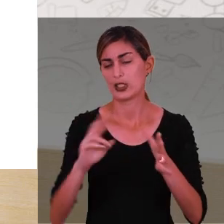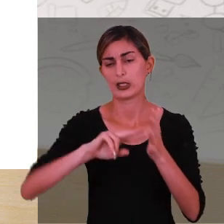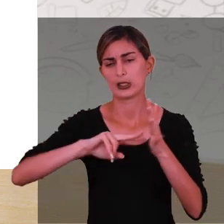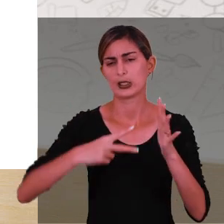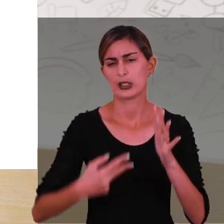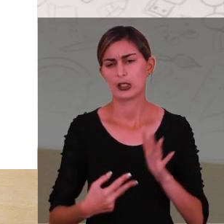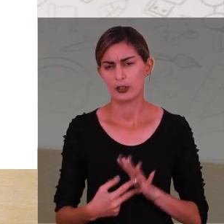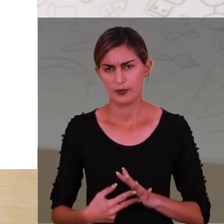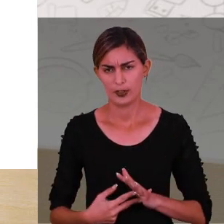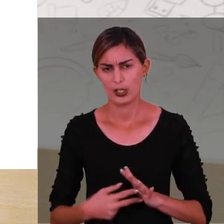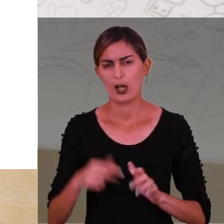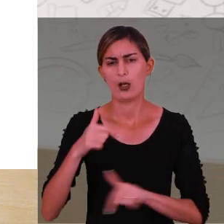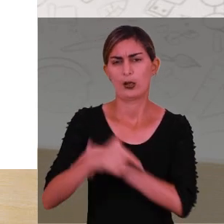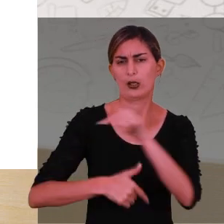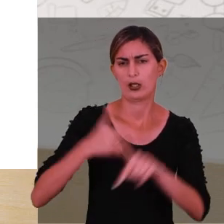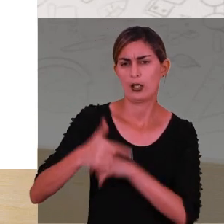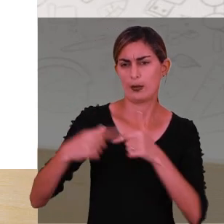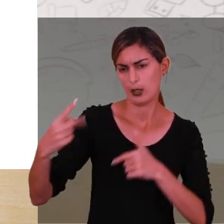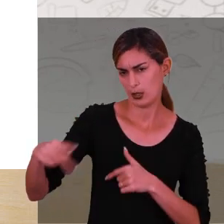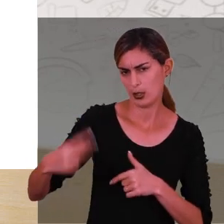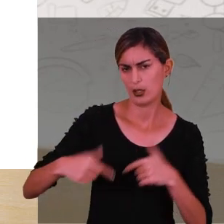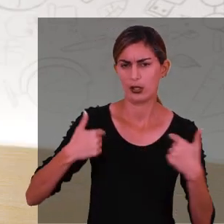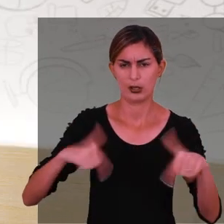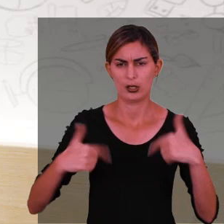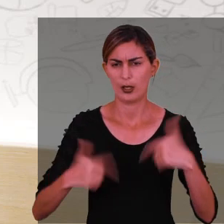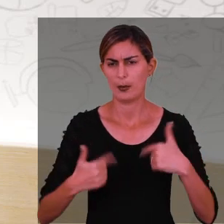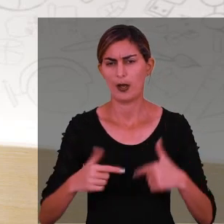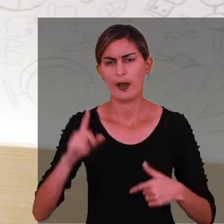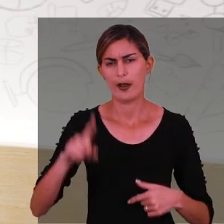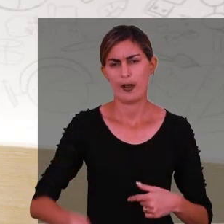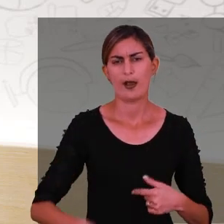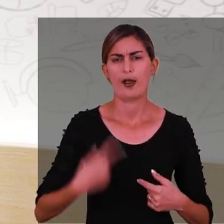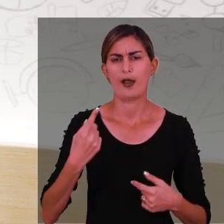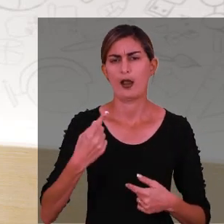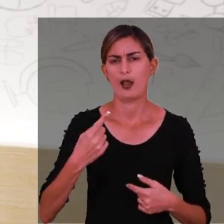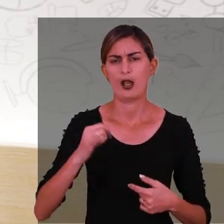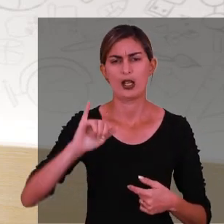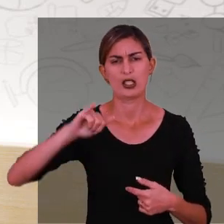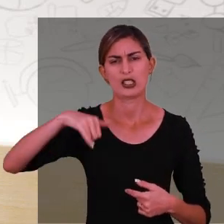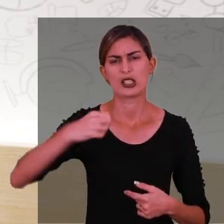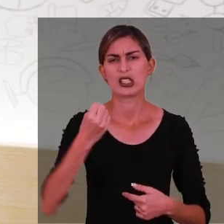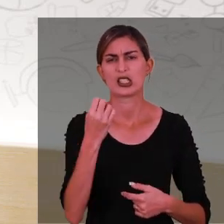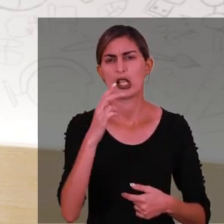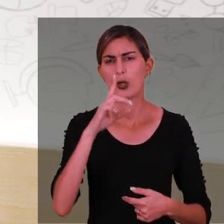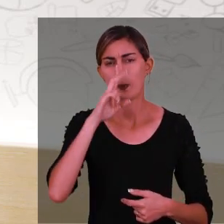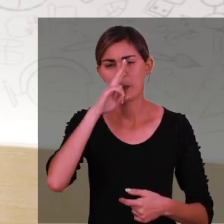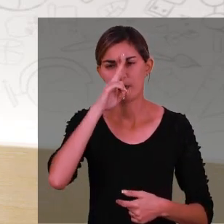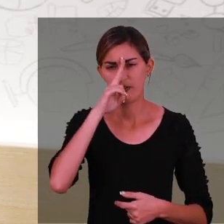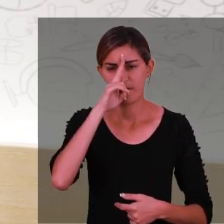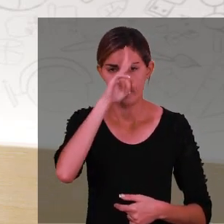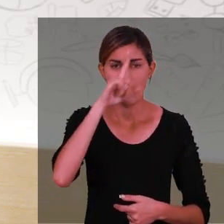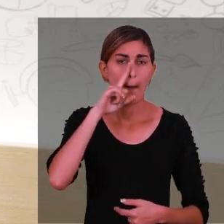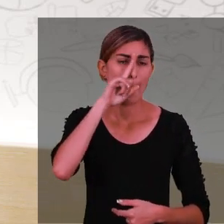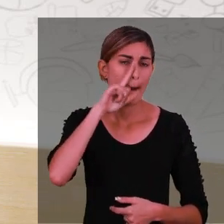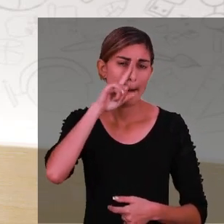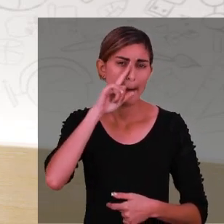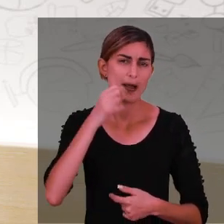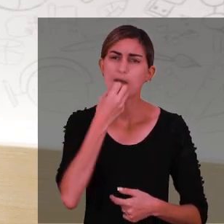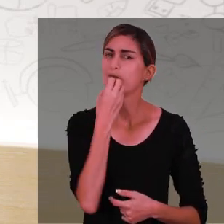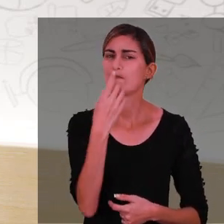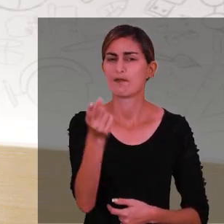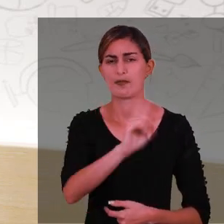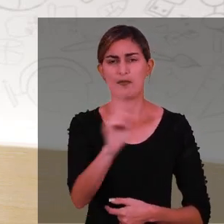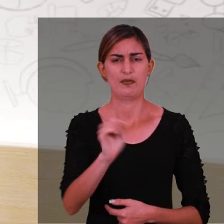isto significa que a atividade desenvolvida pelo trabalhador é considerada insalubre, ou seja, as condições